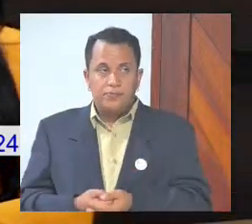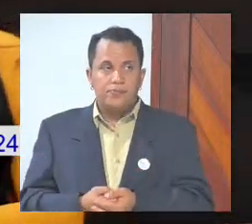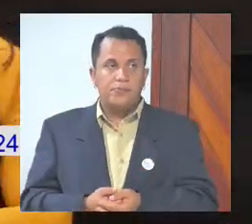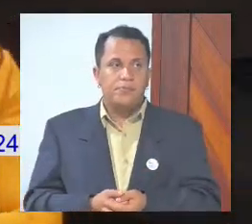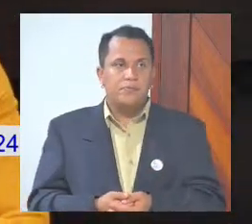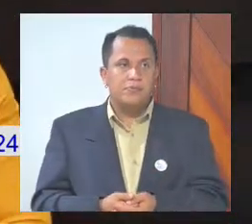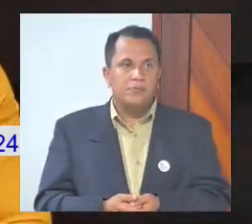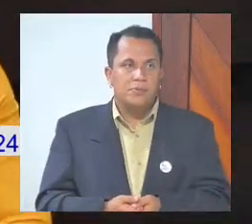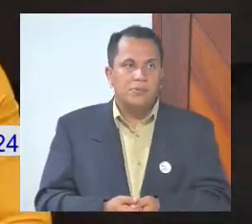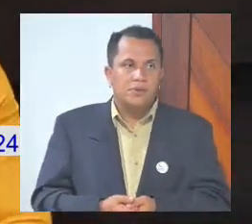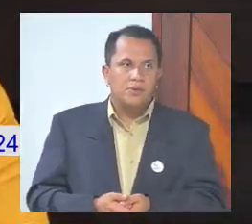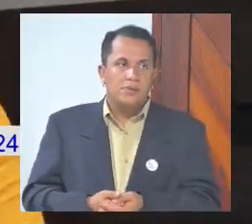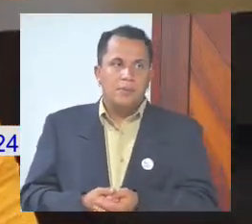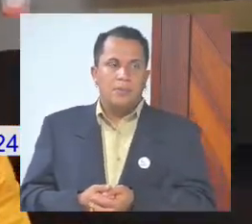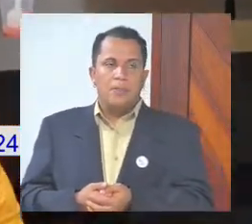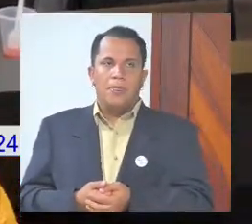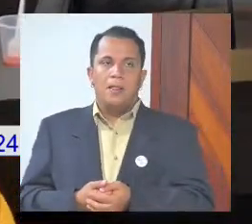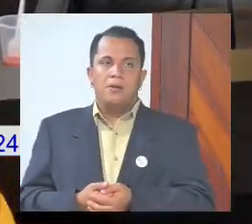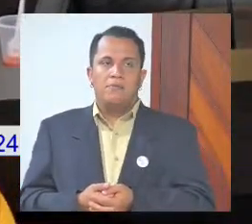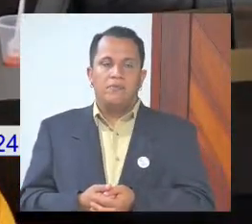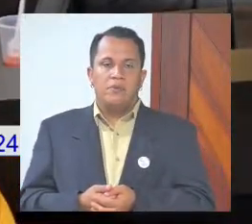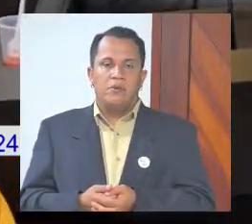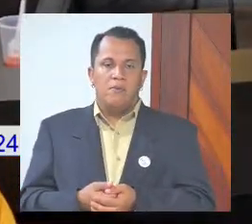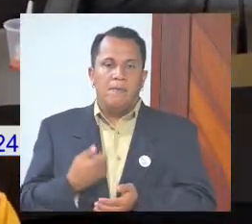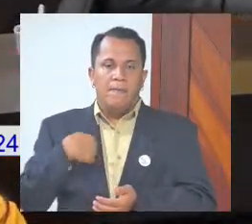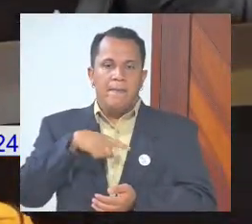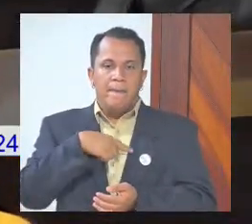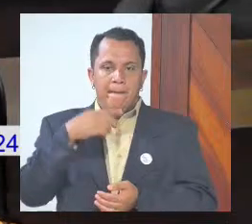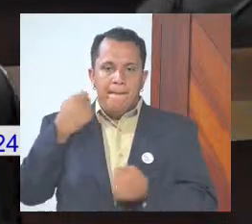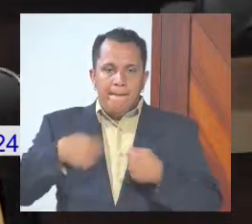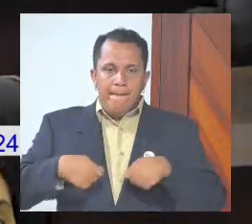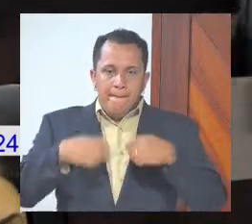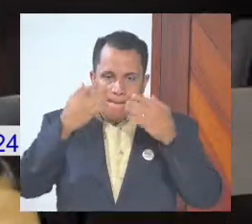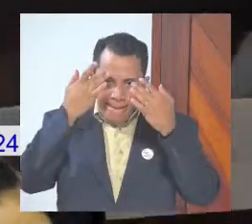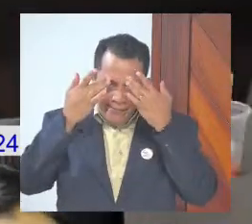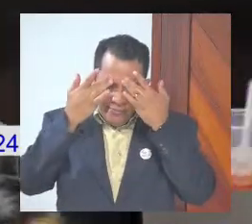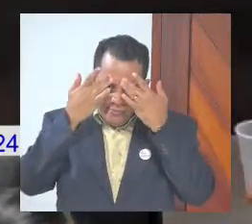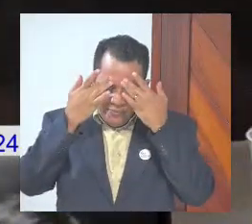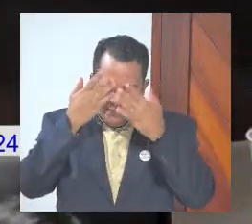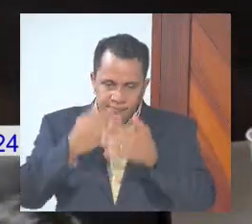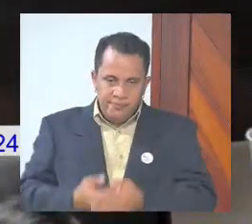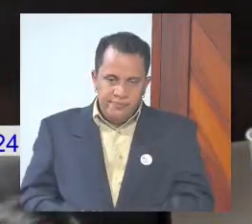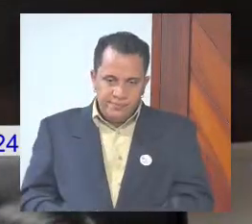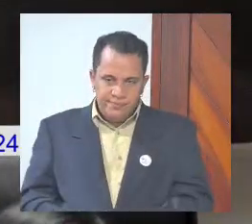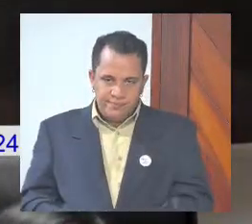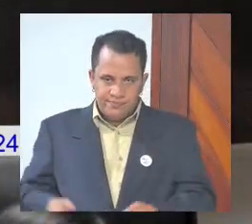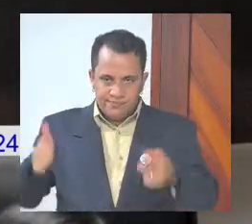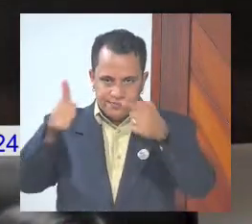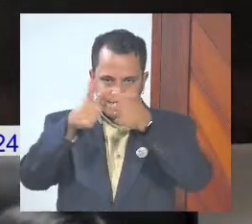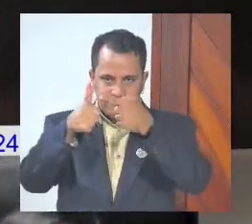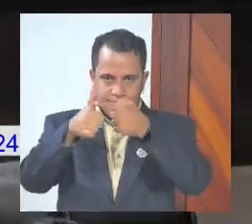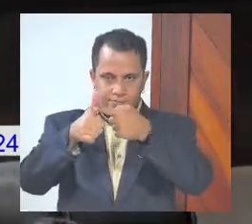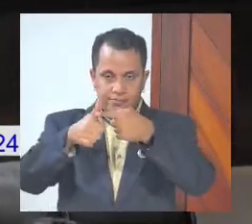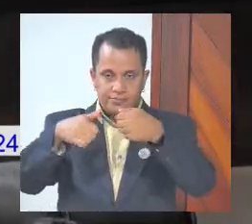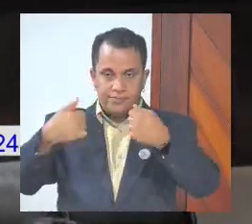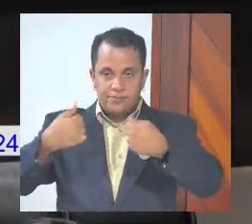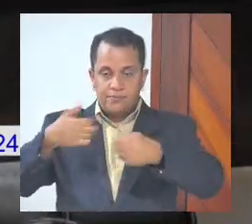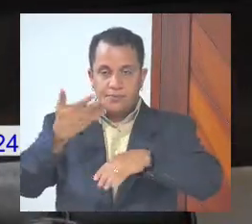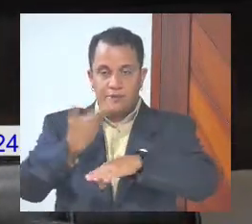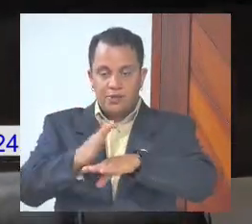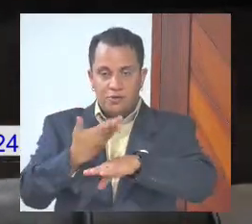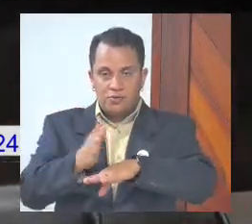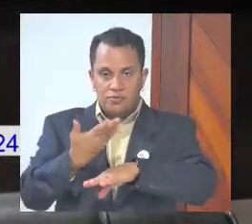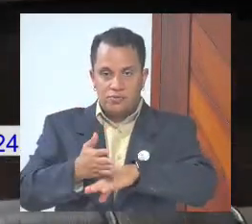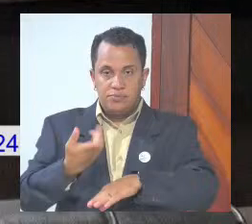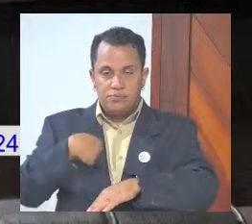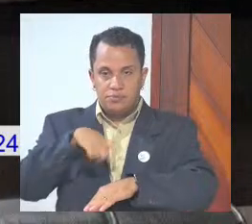Porém, excelência, a gente tem que entender que, primeiro, eles não têm a mesma prática de tribuna